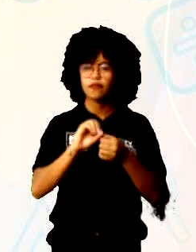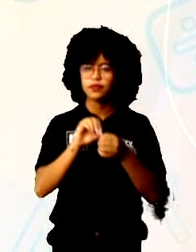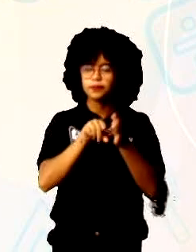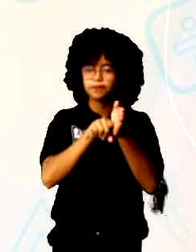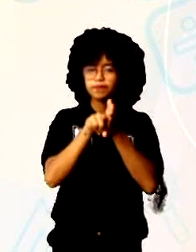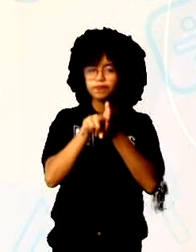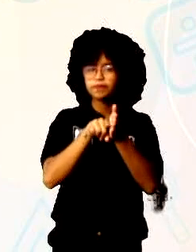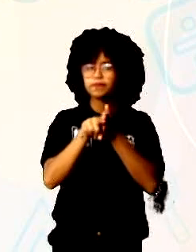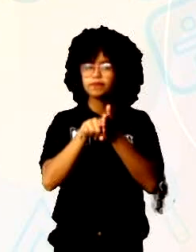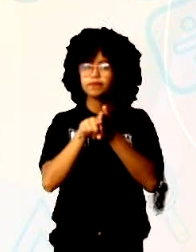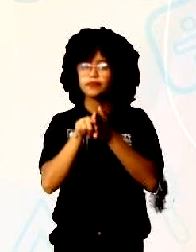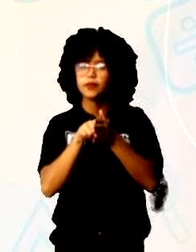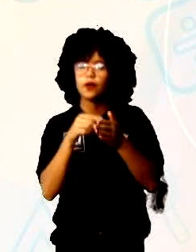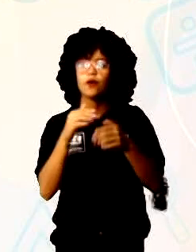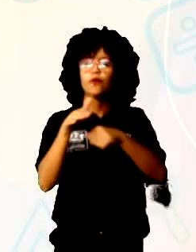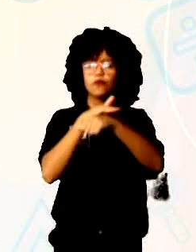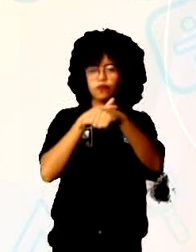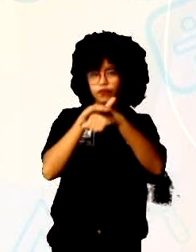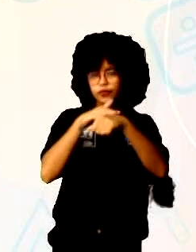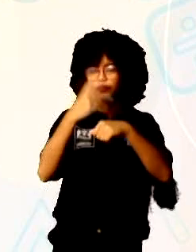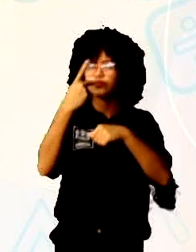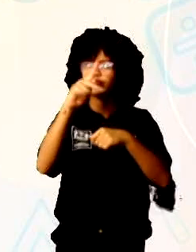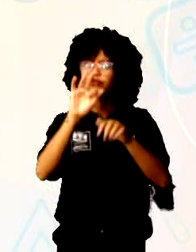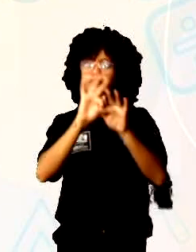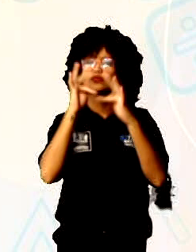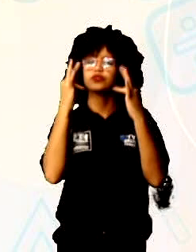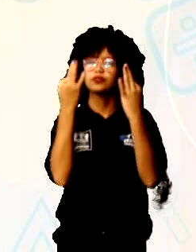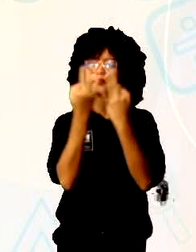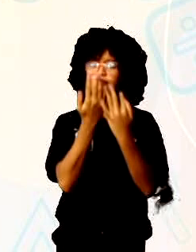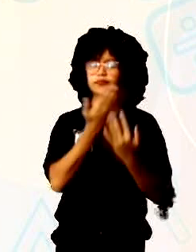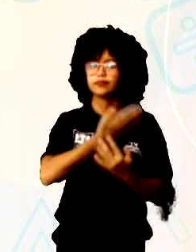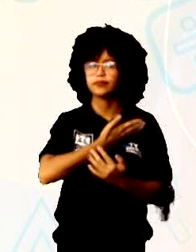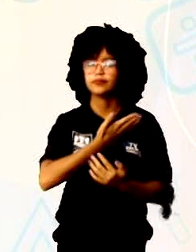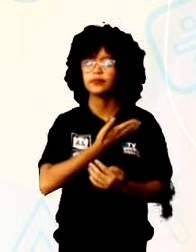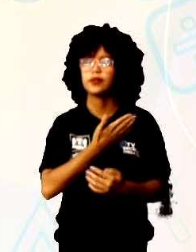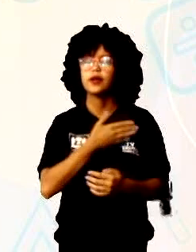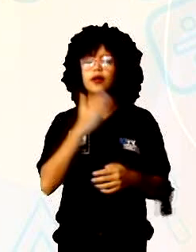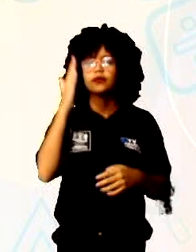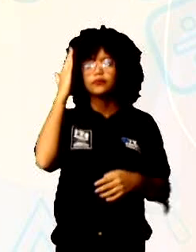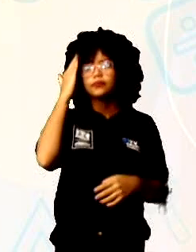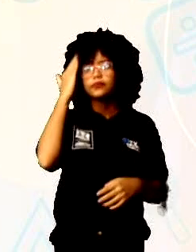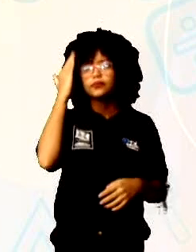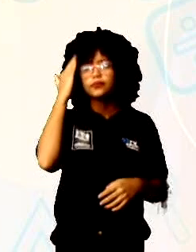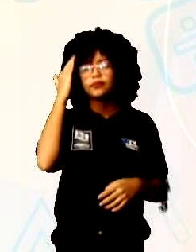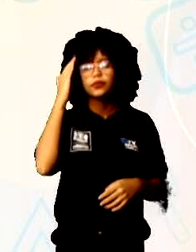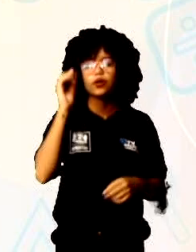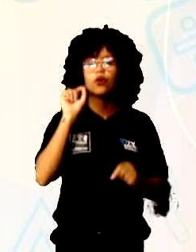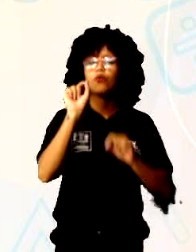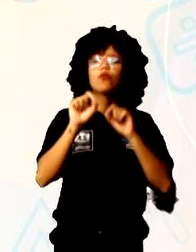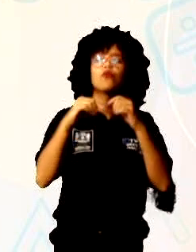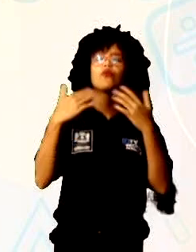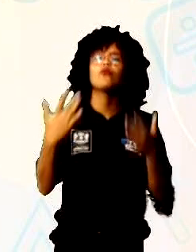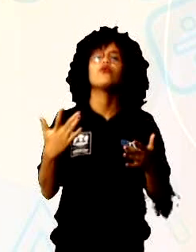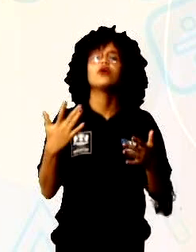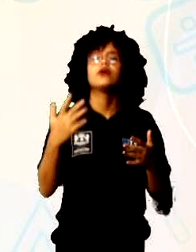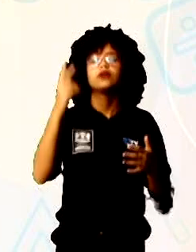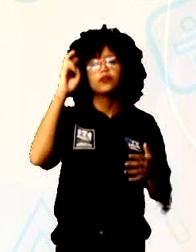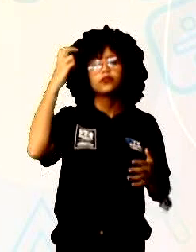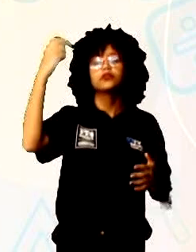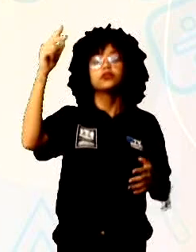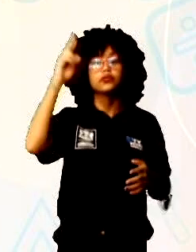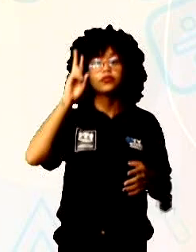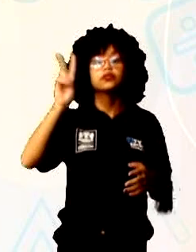uma pesquisa conversando com seus familiares e amigos para saber qual é o patrimônio